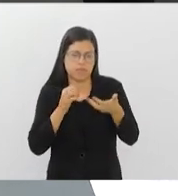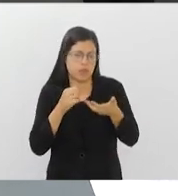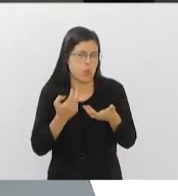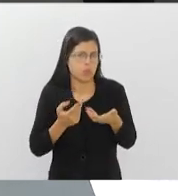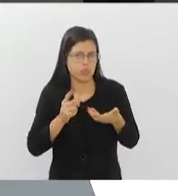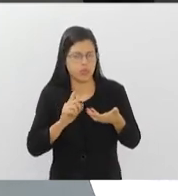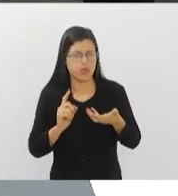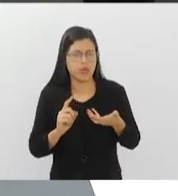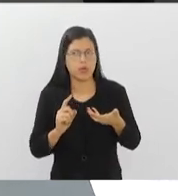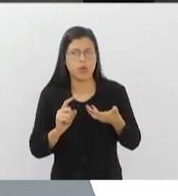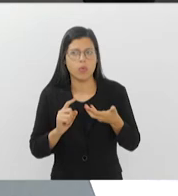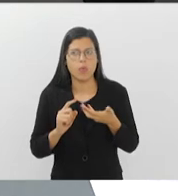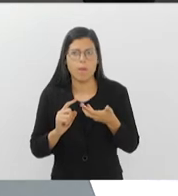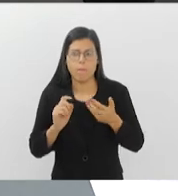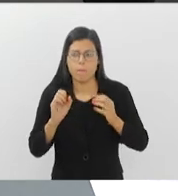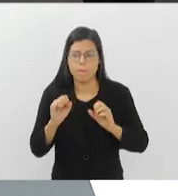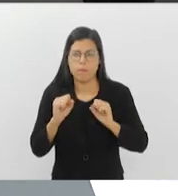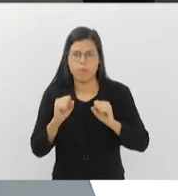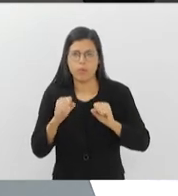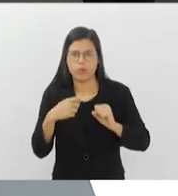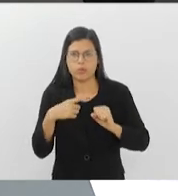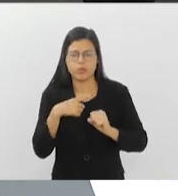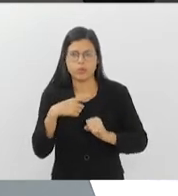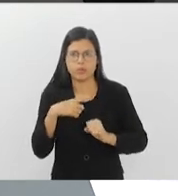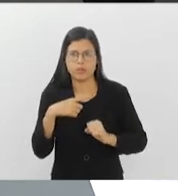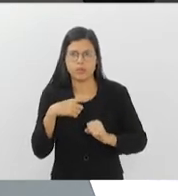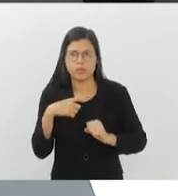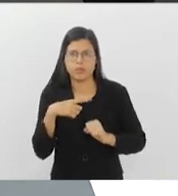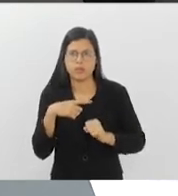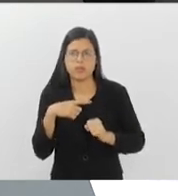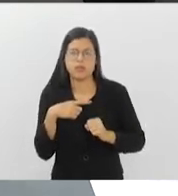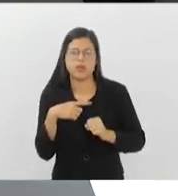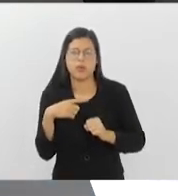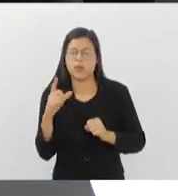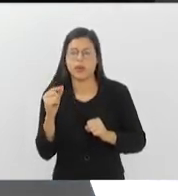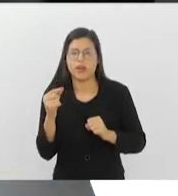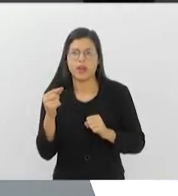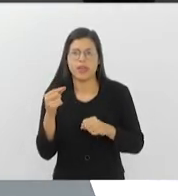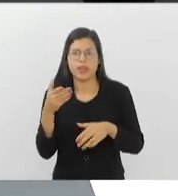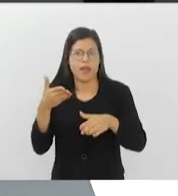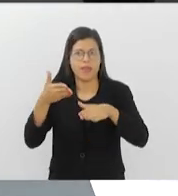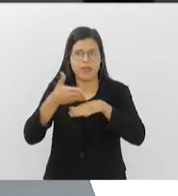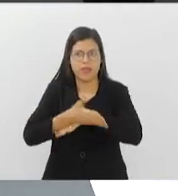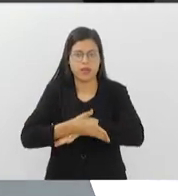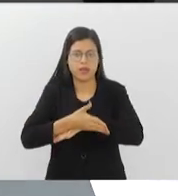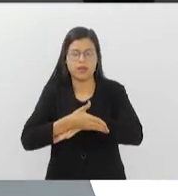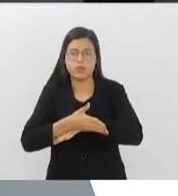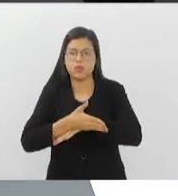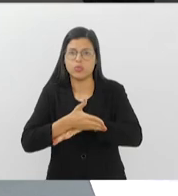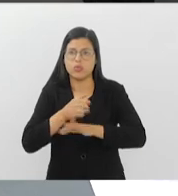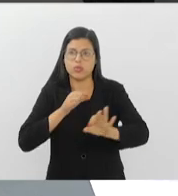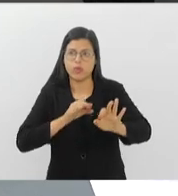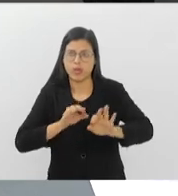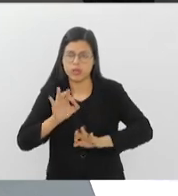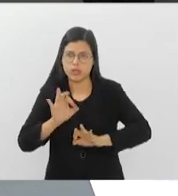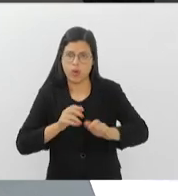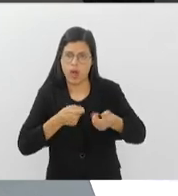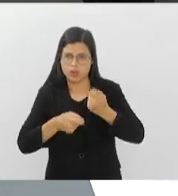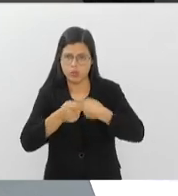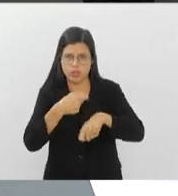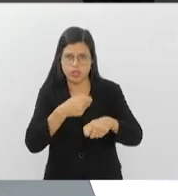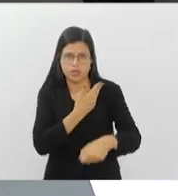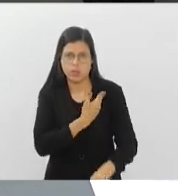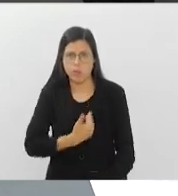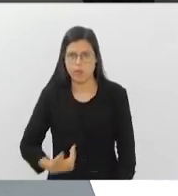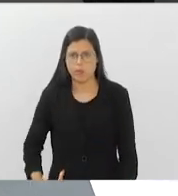nós podemos ter uma vertente que isso é invasão de competência, porque está entrando na organização da administração